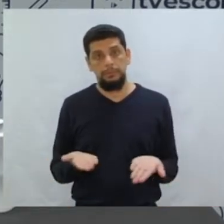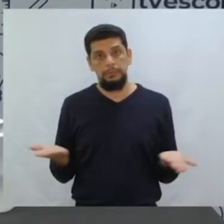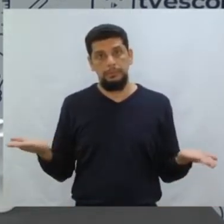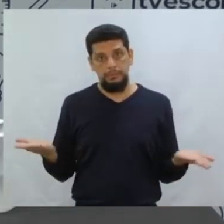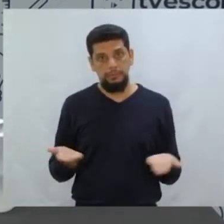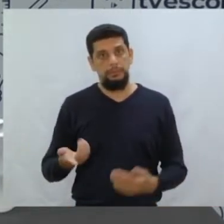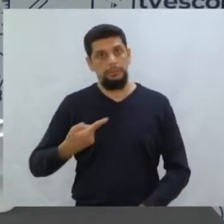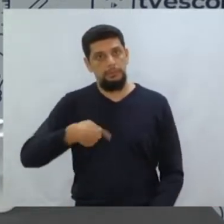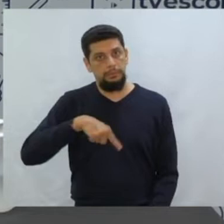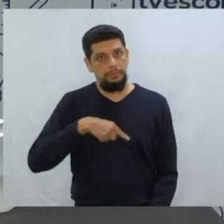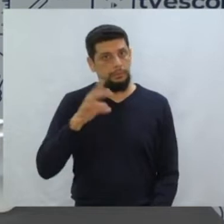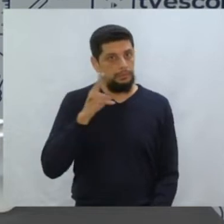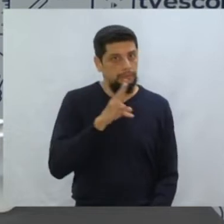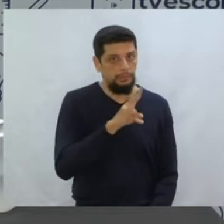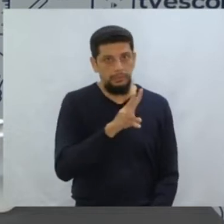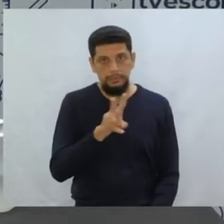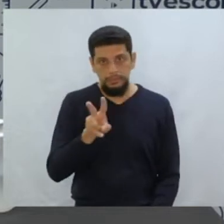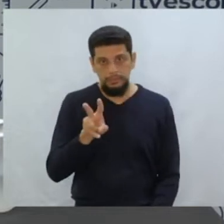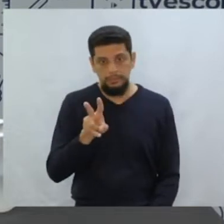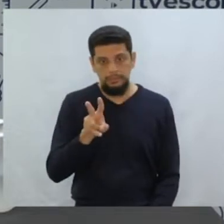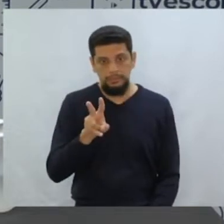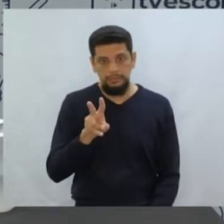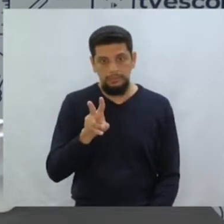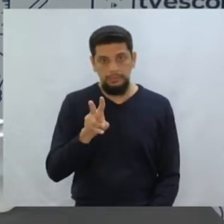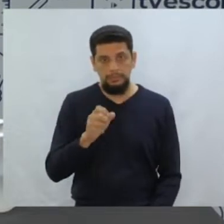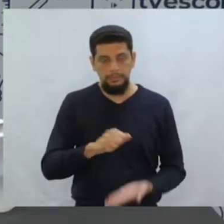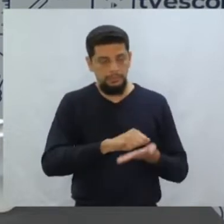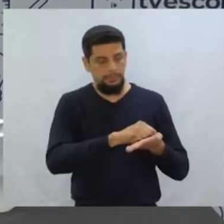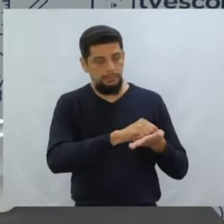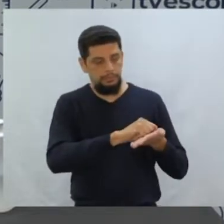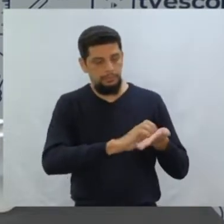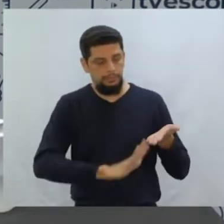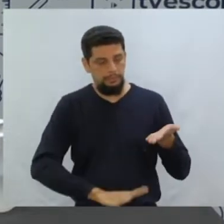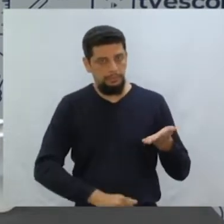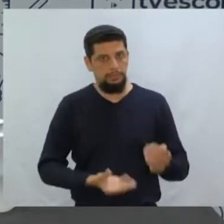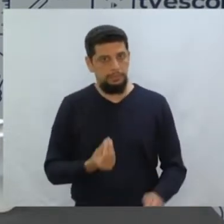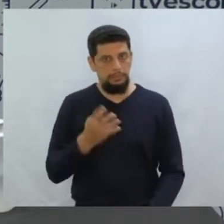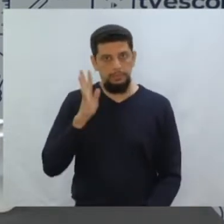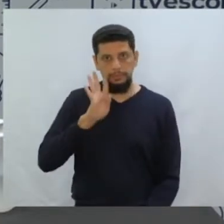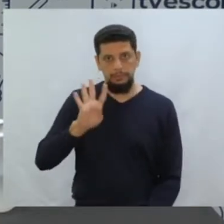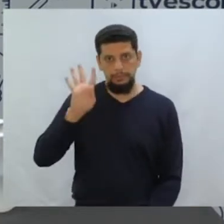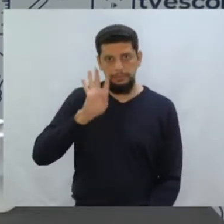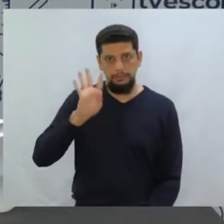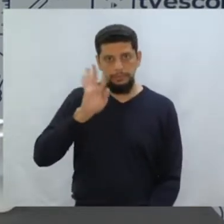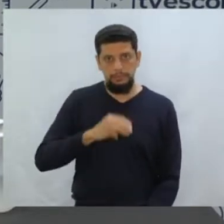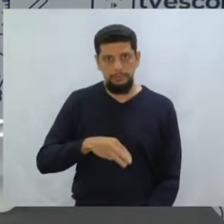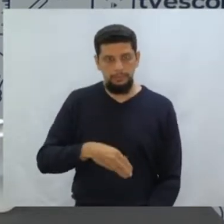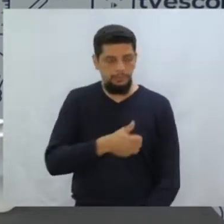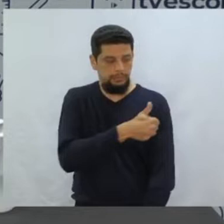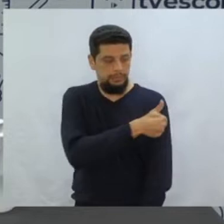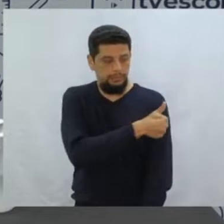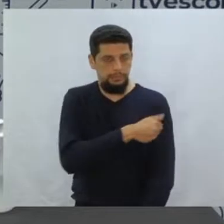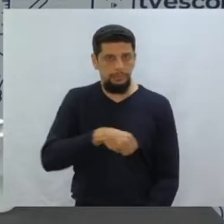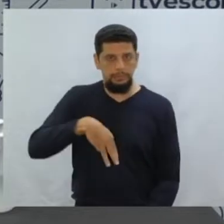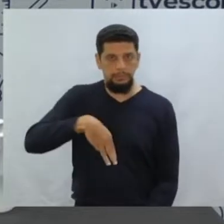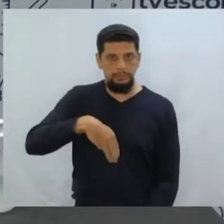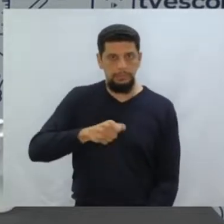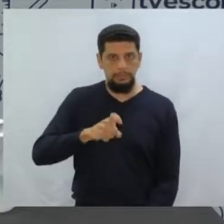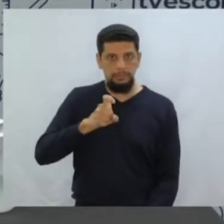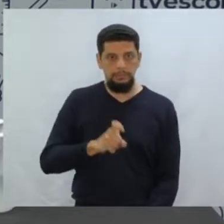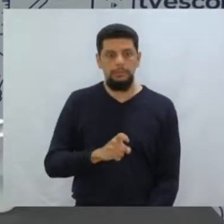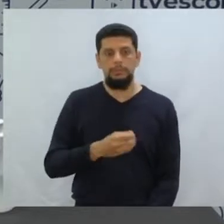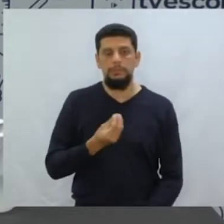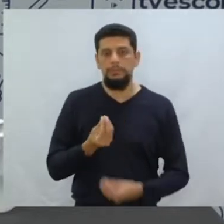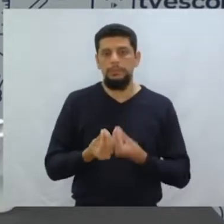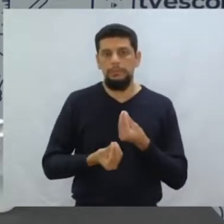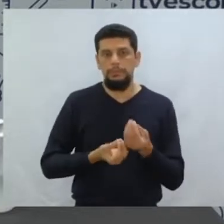E agora a gente vai verificar aqui uma atividade bem divertida do Max. Olha